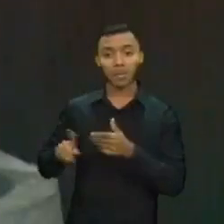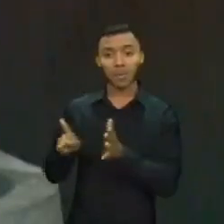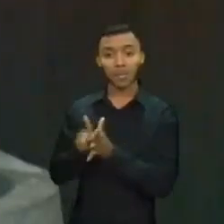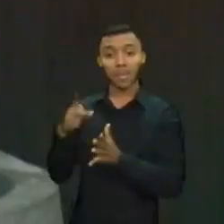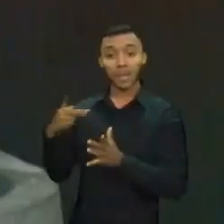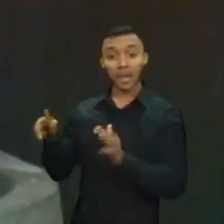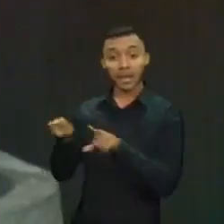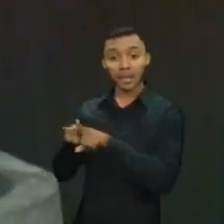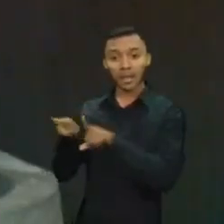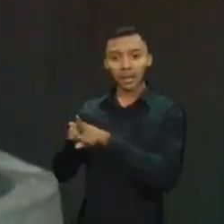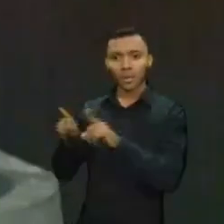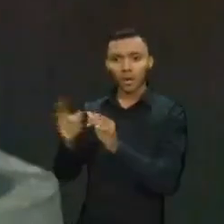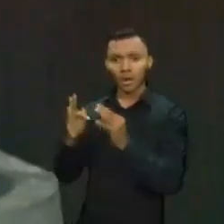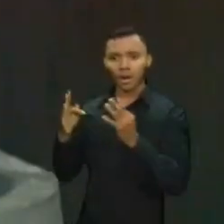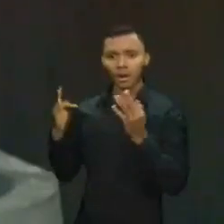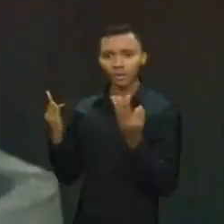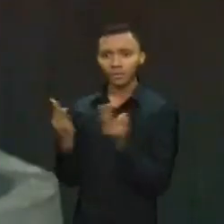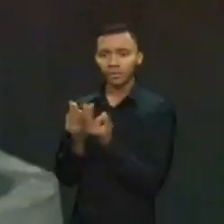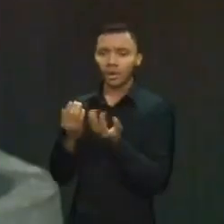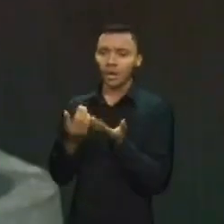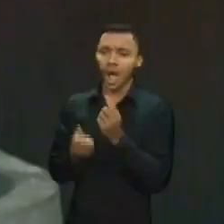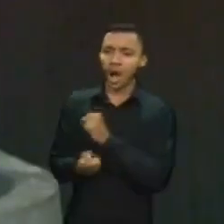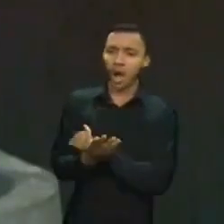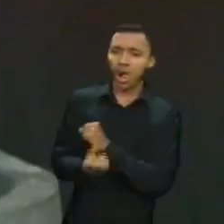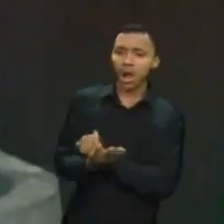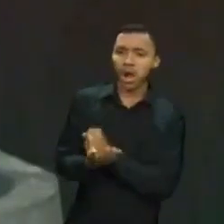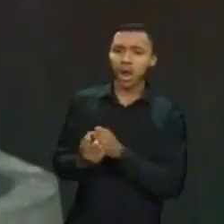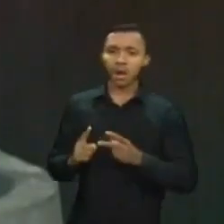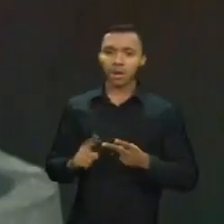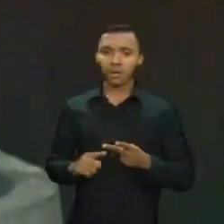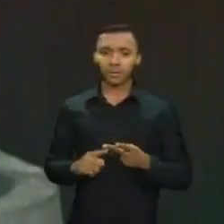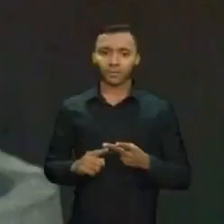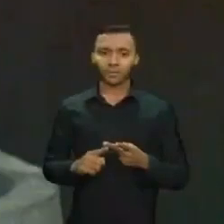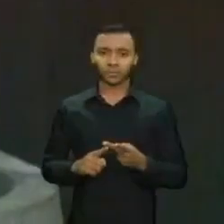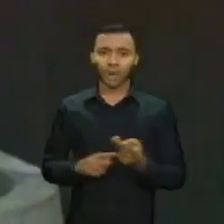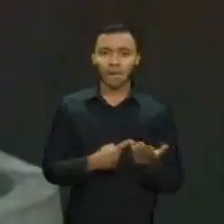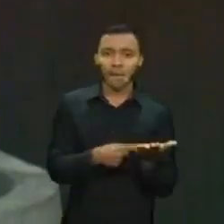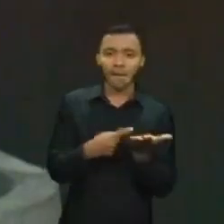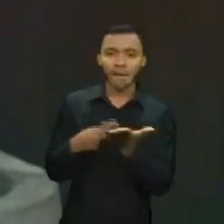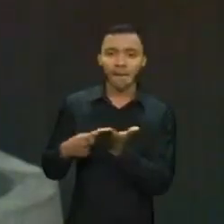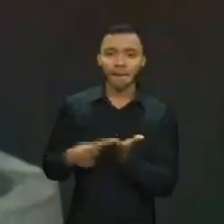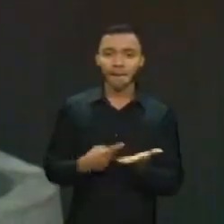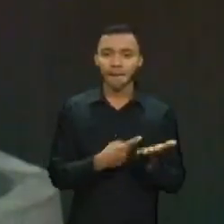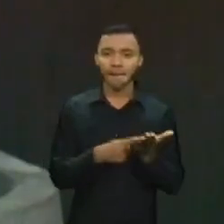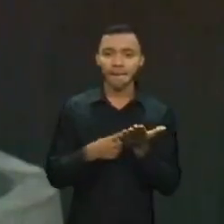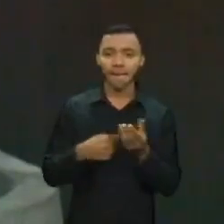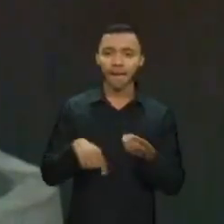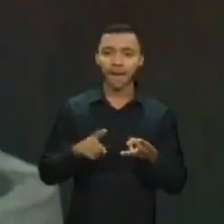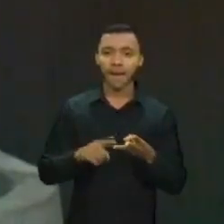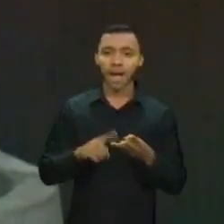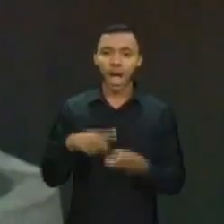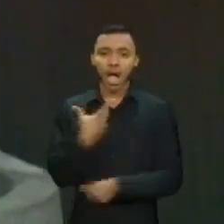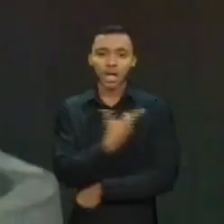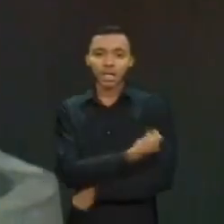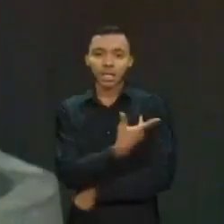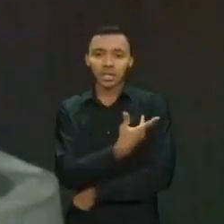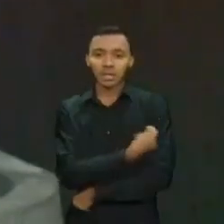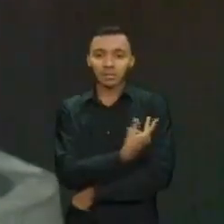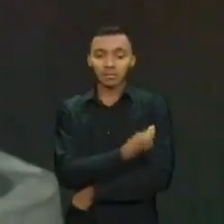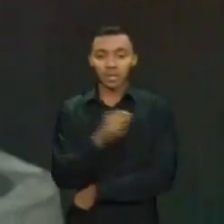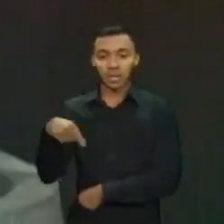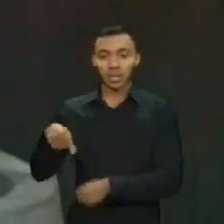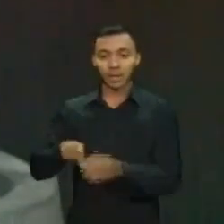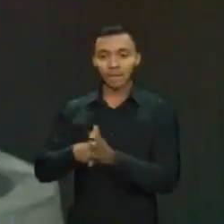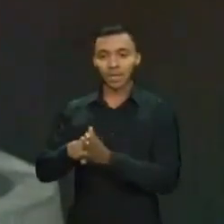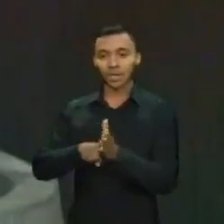esquema de rachadinha, o esquema da compra das vacinas, que a CPI da Covid está